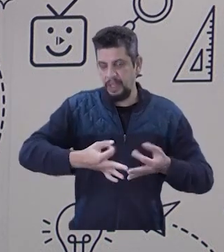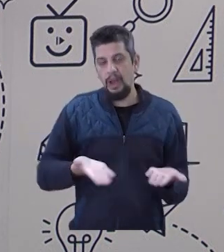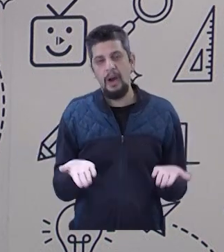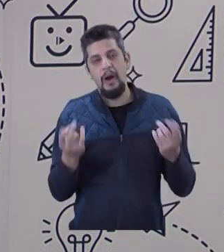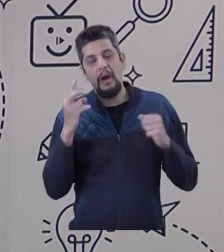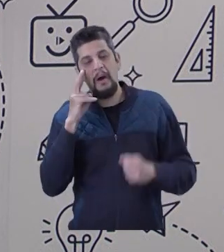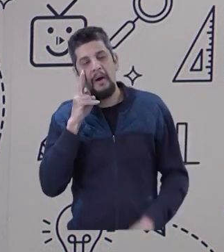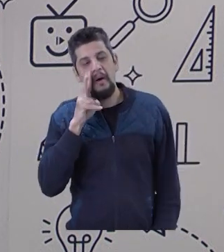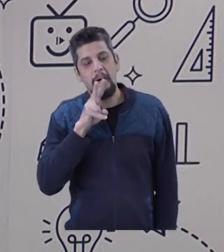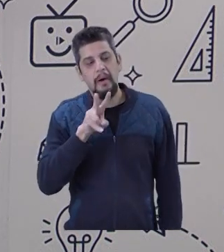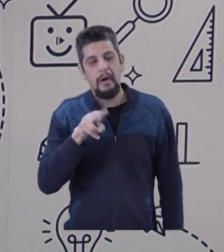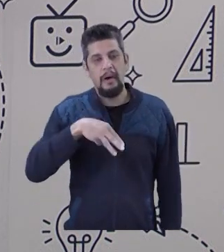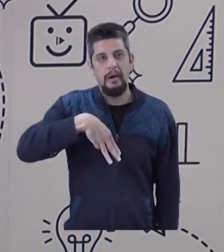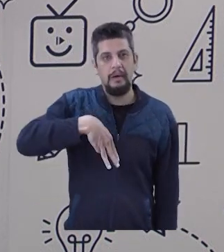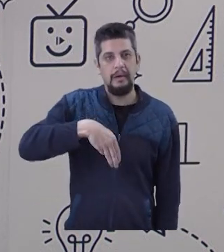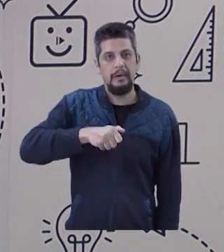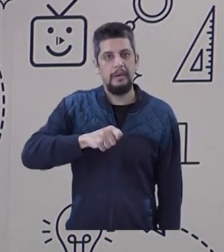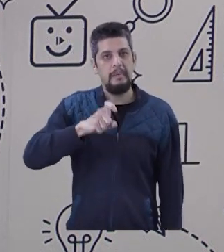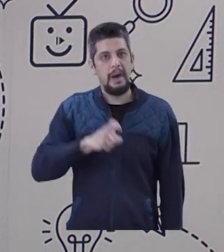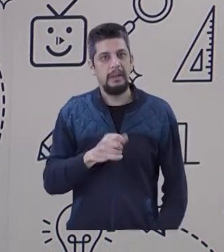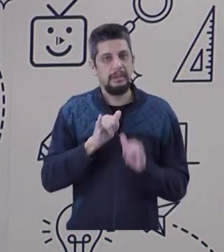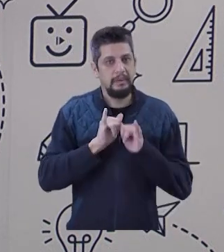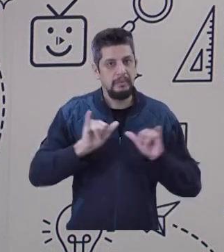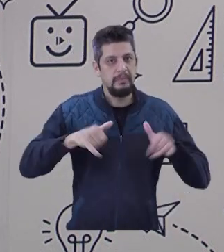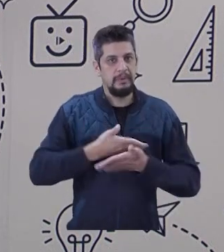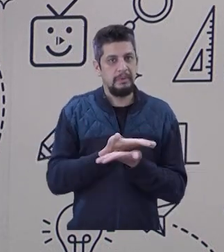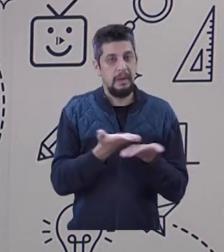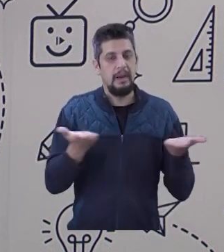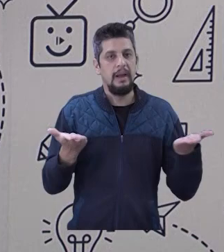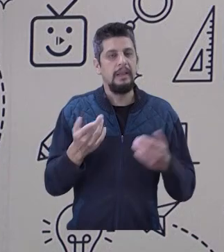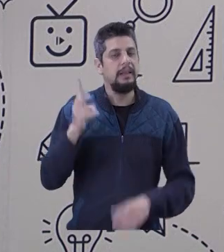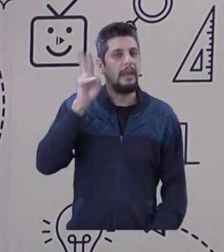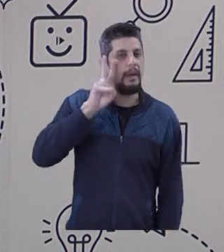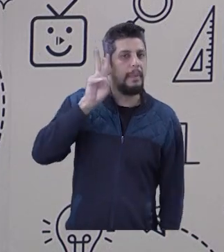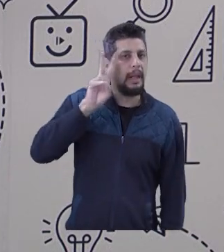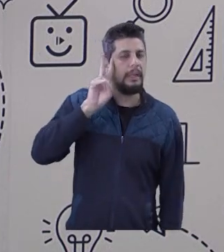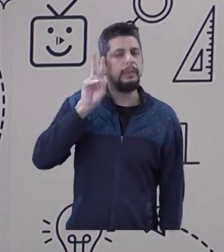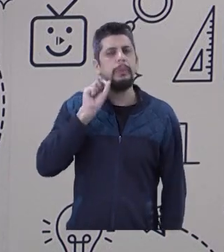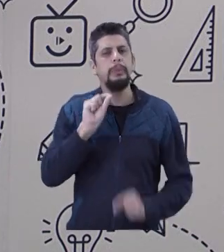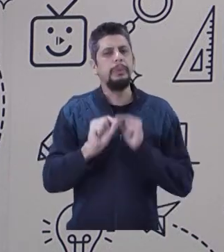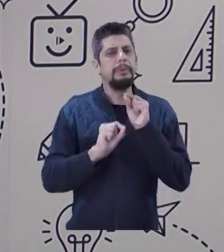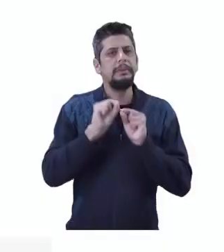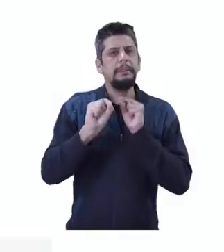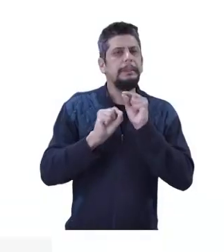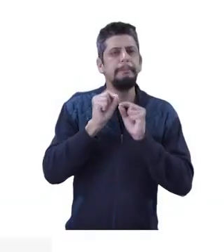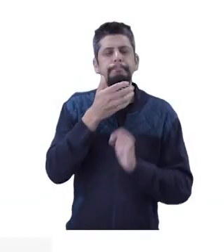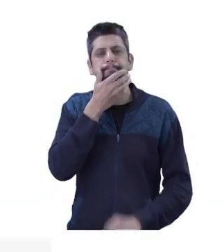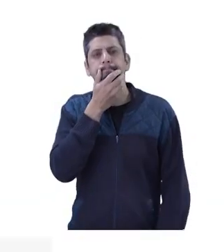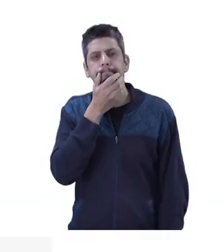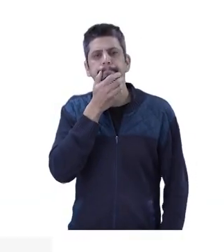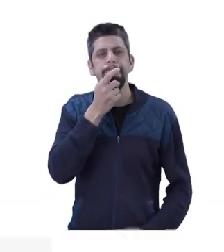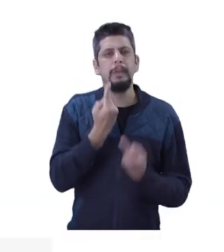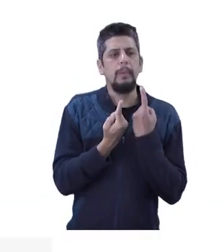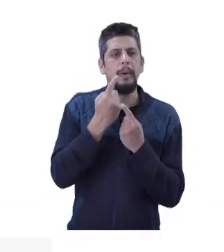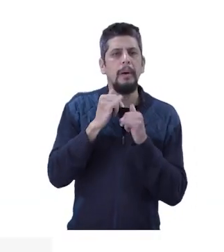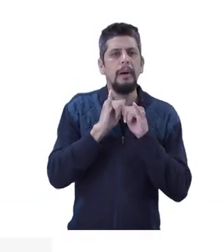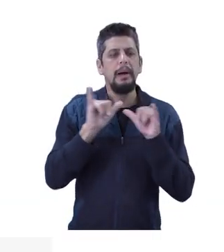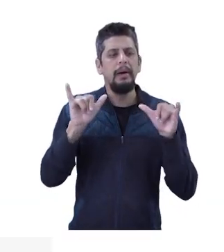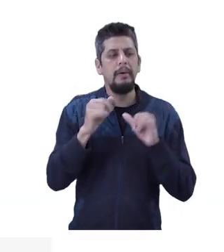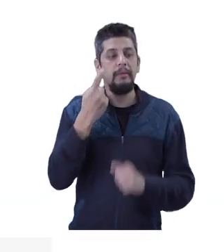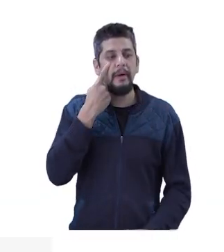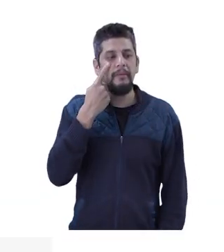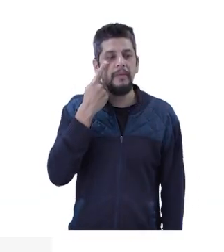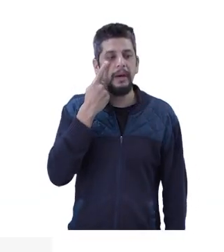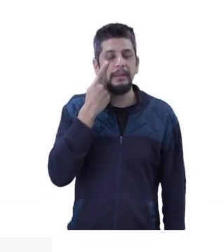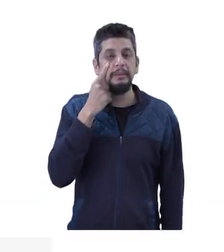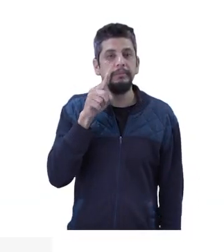sim. Olha só, o Max apareceu para dar um recado para nós, lembrar nós de alguma coisa, professora. Qual será o recado do Max?